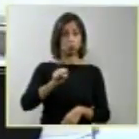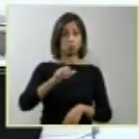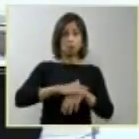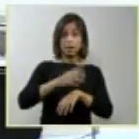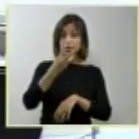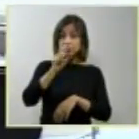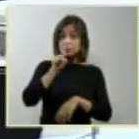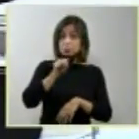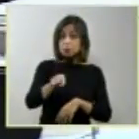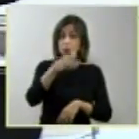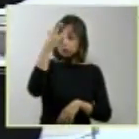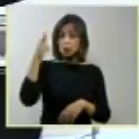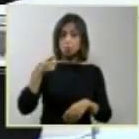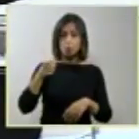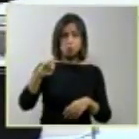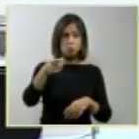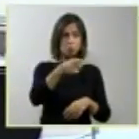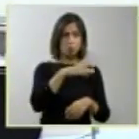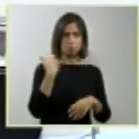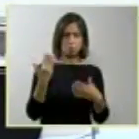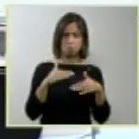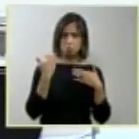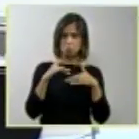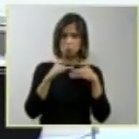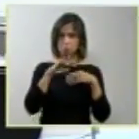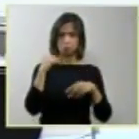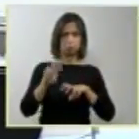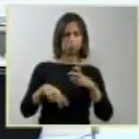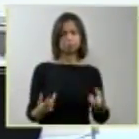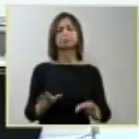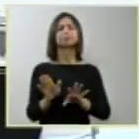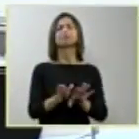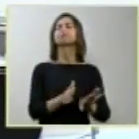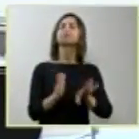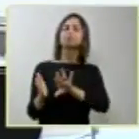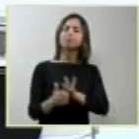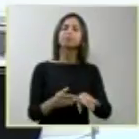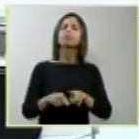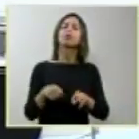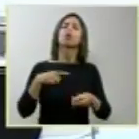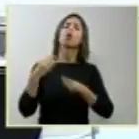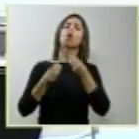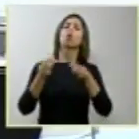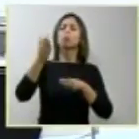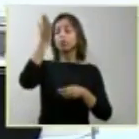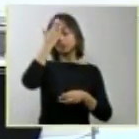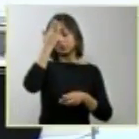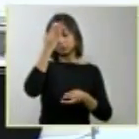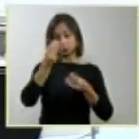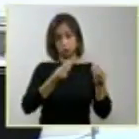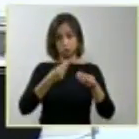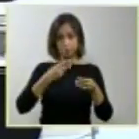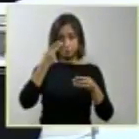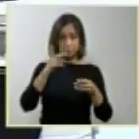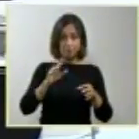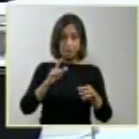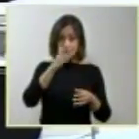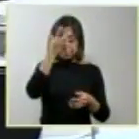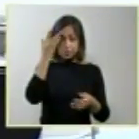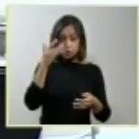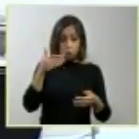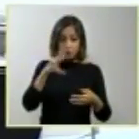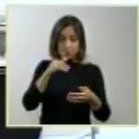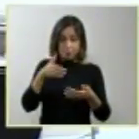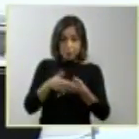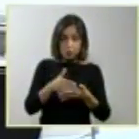Agora, tudo que se faz para definir critérios de finalização de uma vida para o bem,